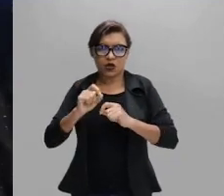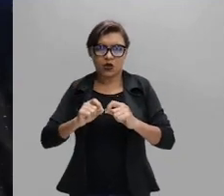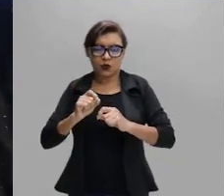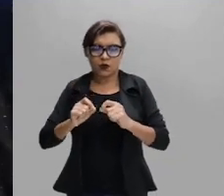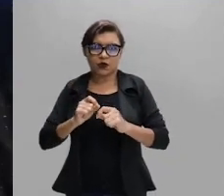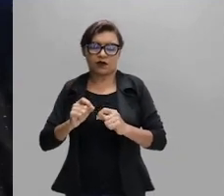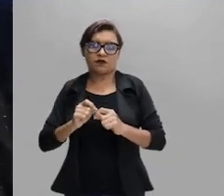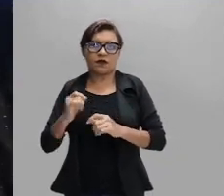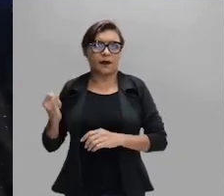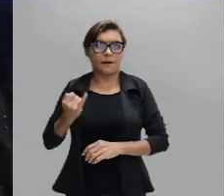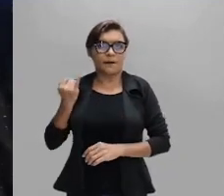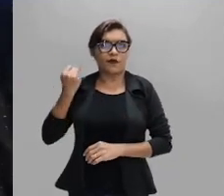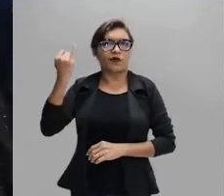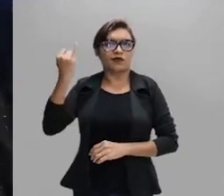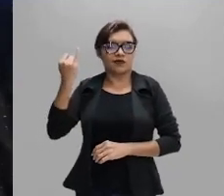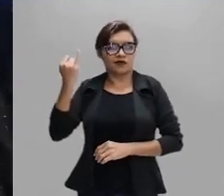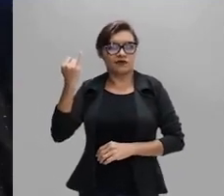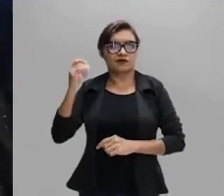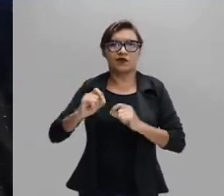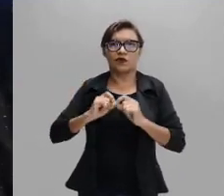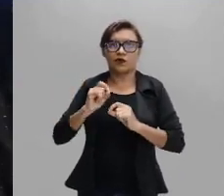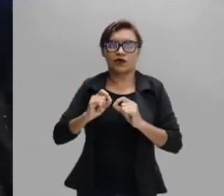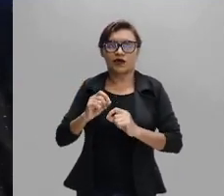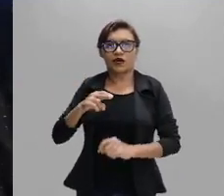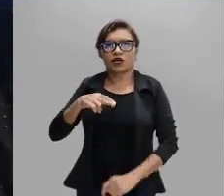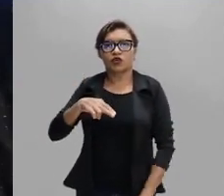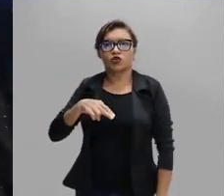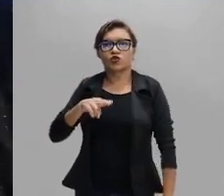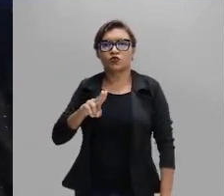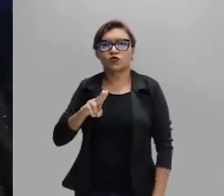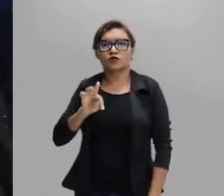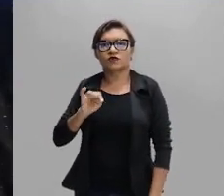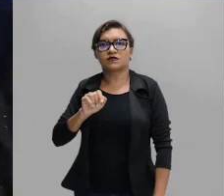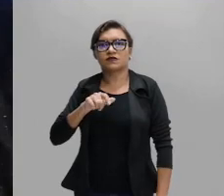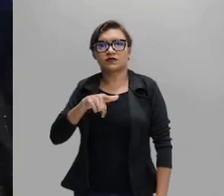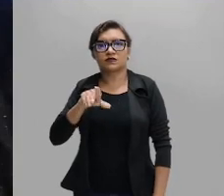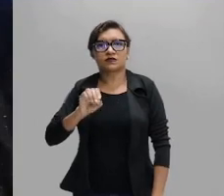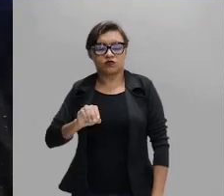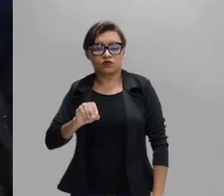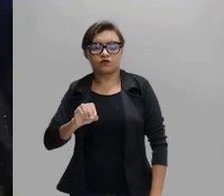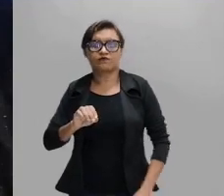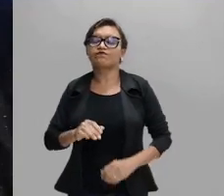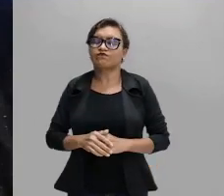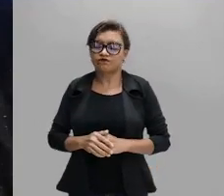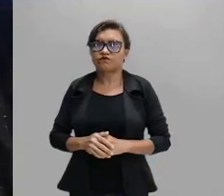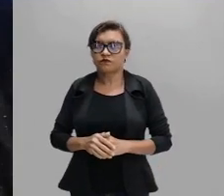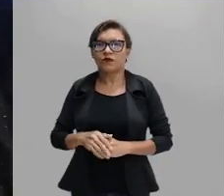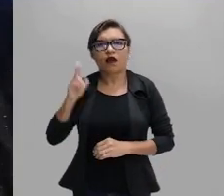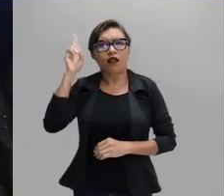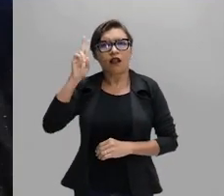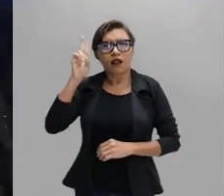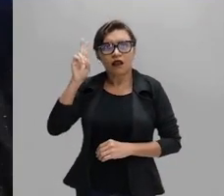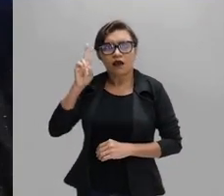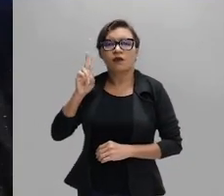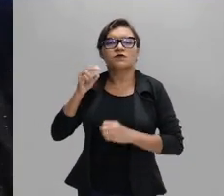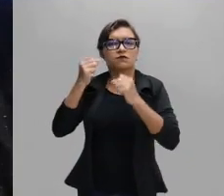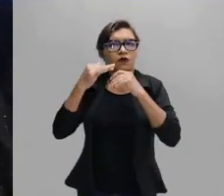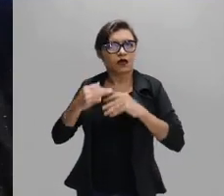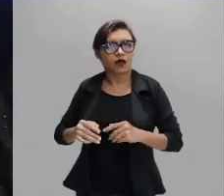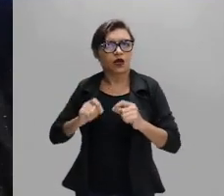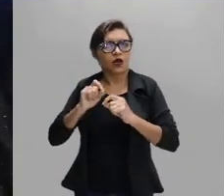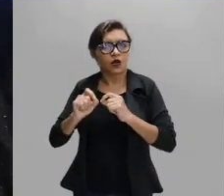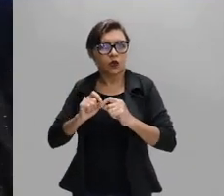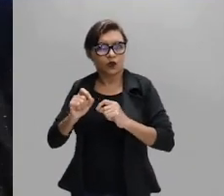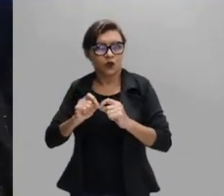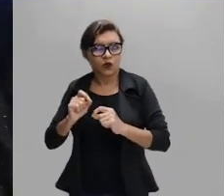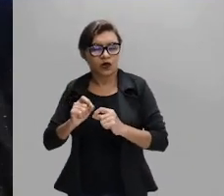falei da importância da nutrição. E eu recordo que eu falei muito nessas duas aulas que, em relação à alimentação,